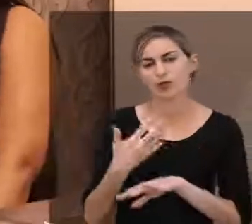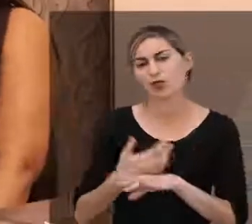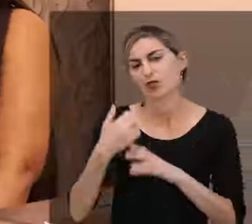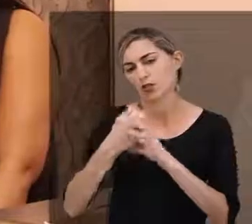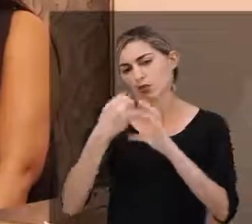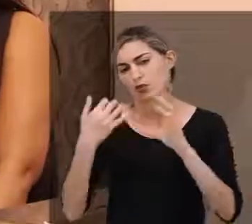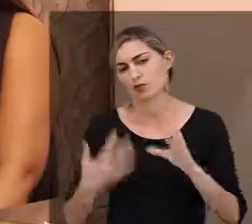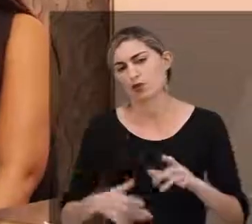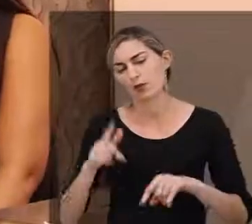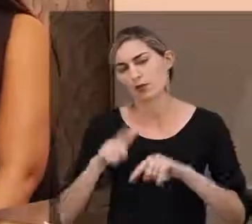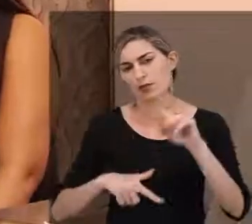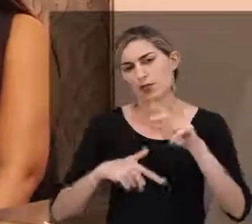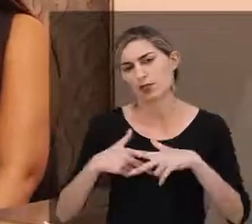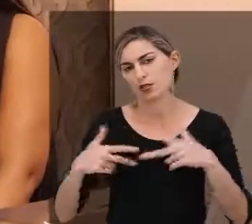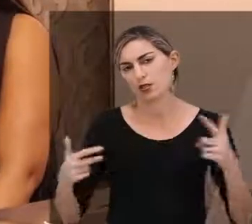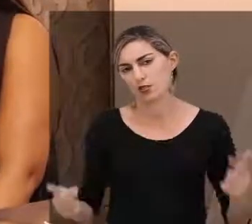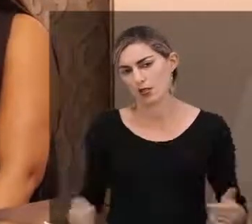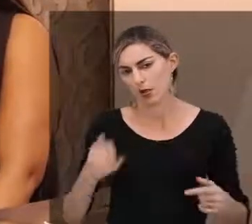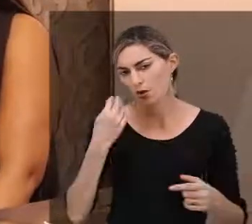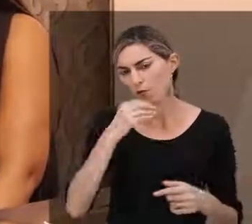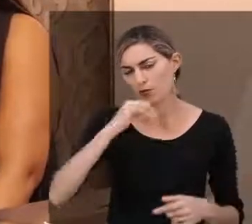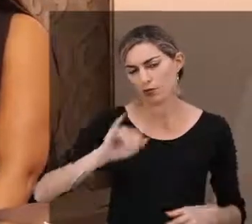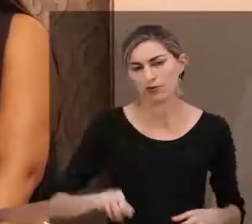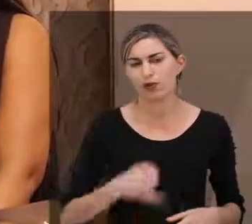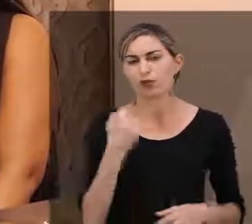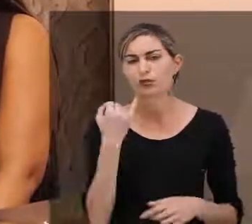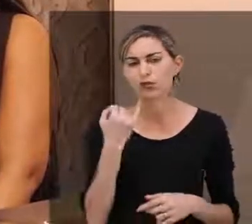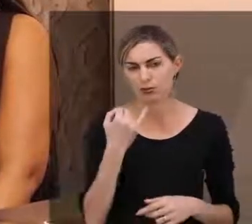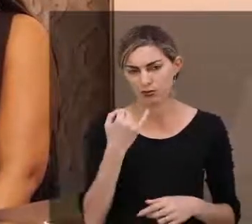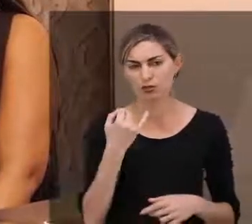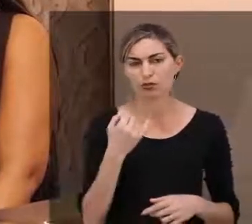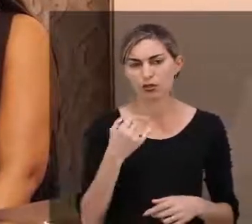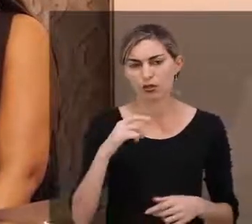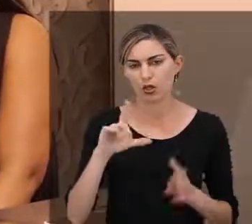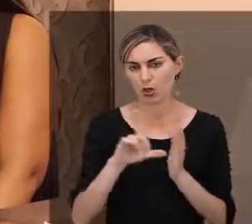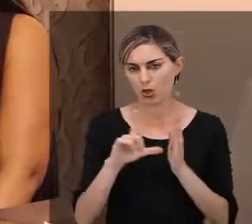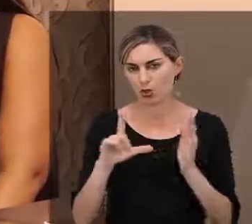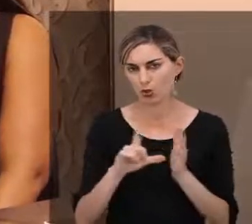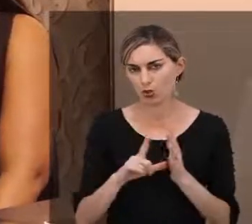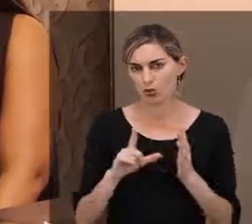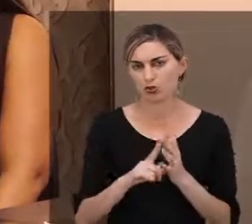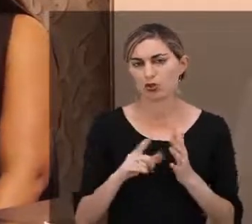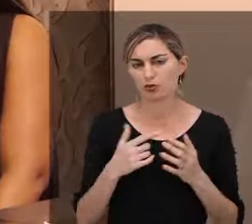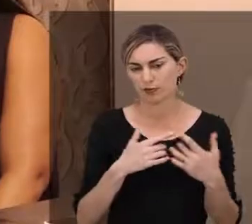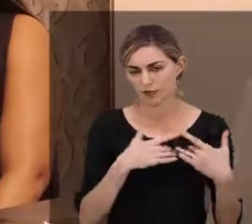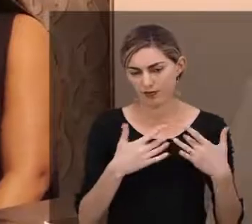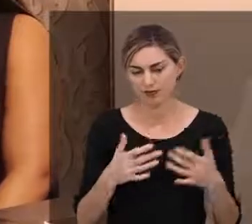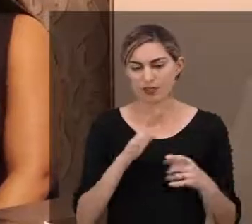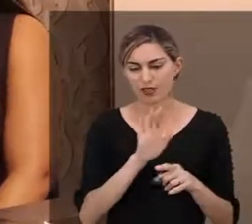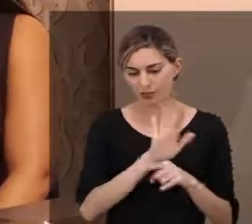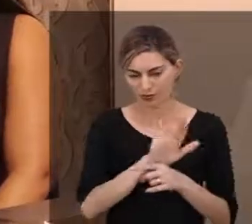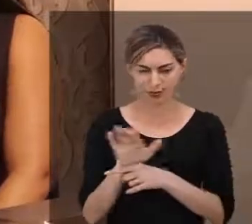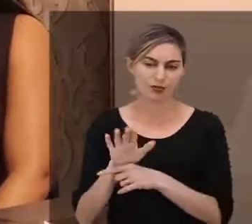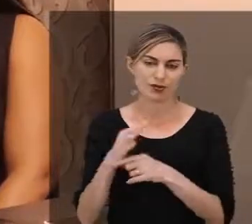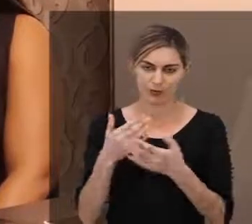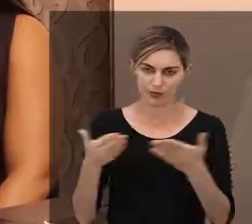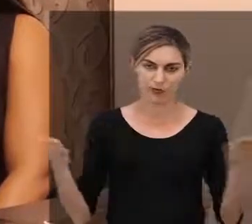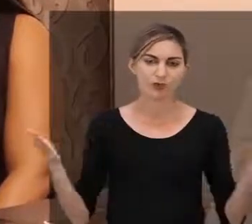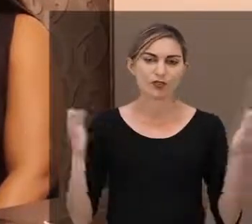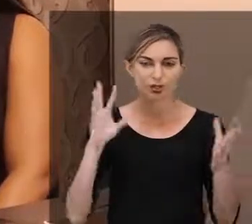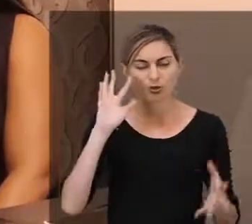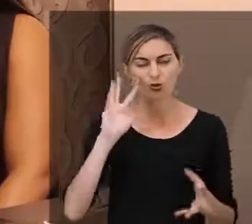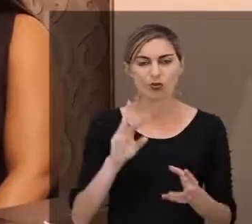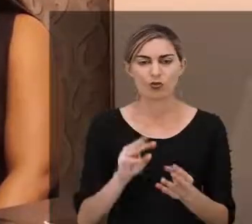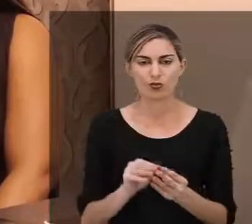aspectos relativos aos materiais, aproveitando que estamos nessa loja que nos cedeu o espaço, e aí mais adiante